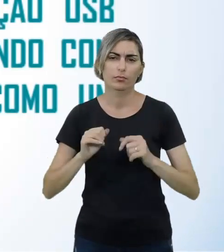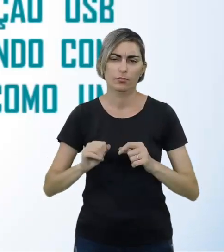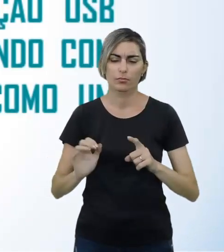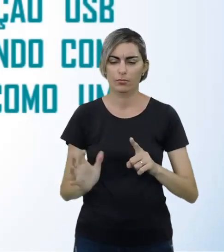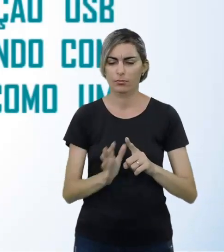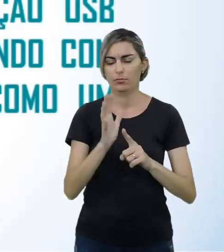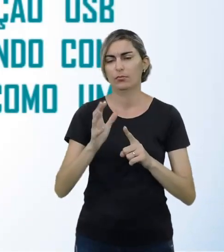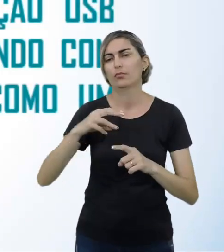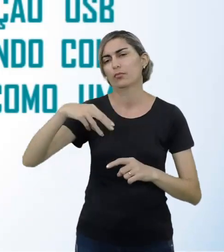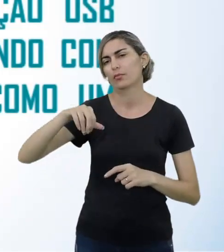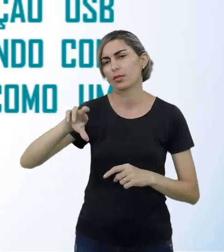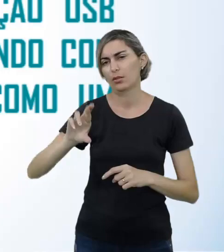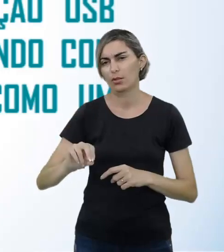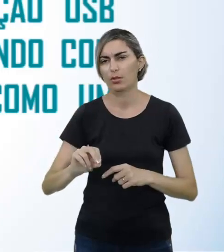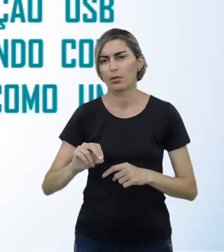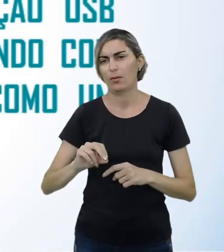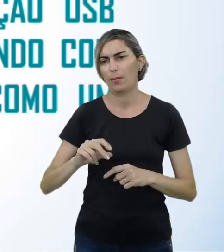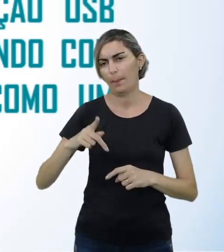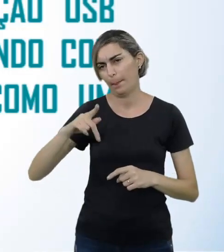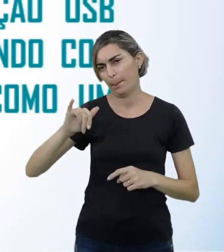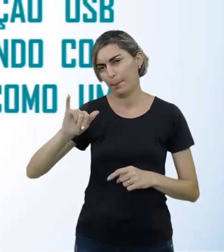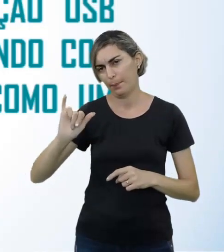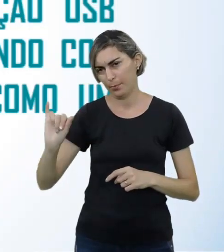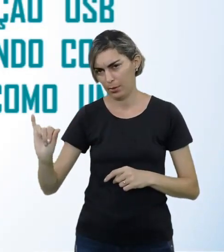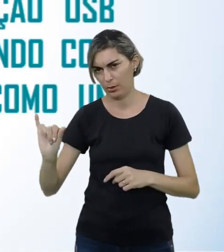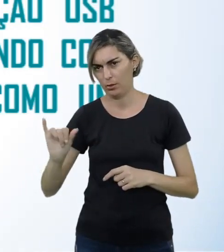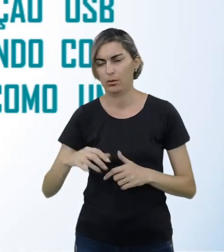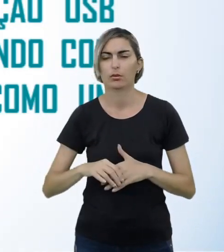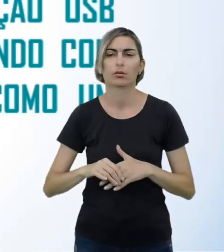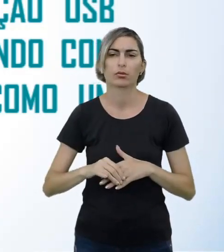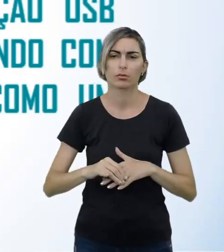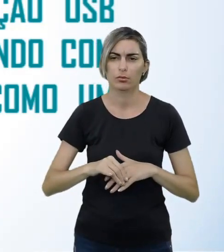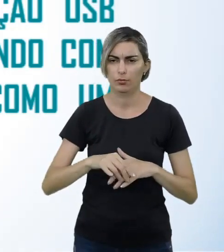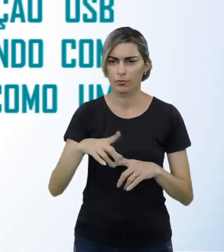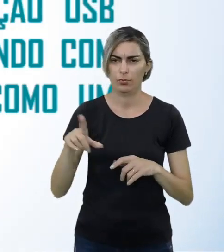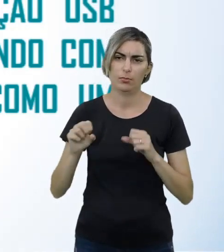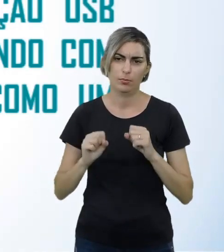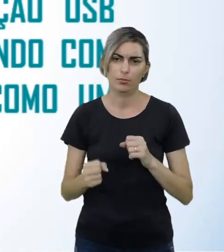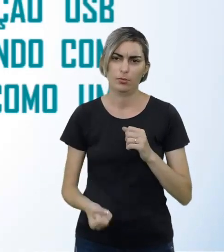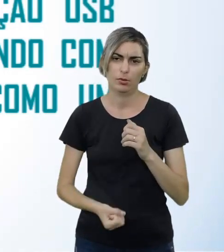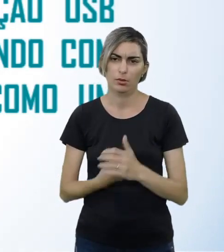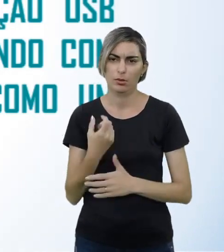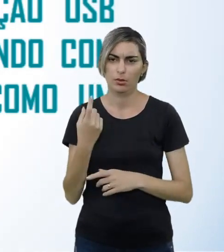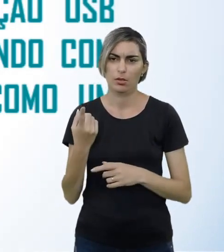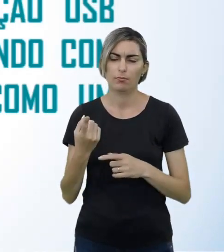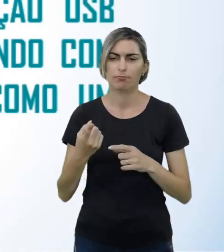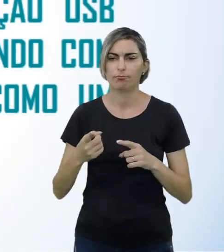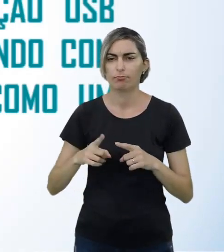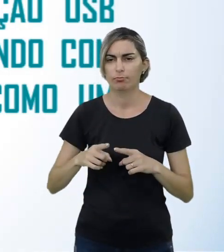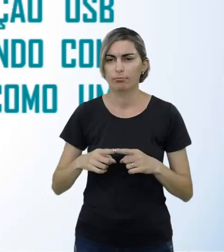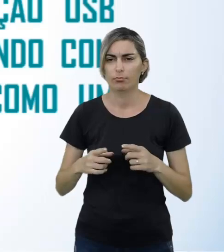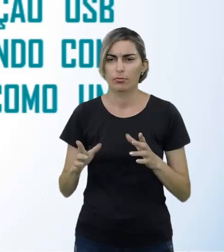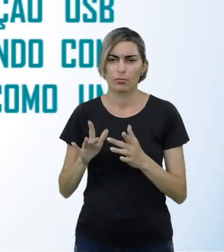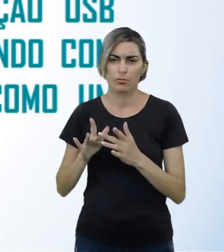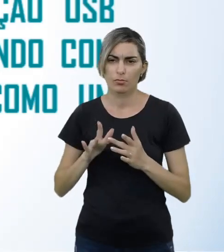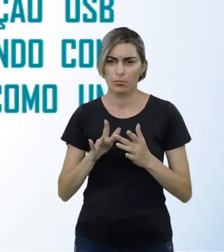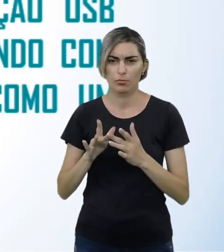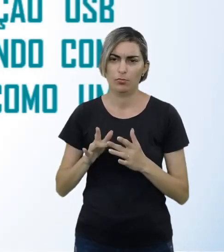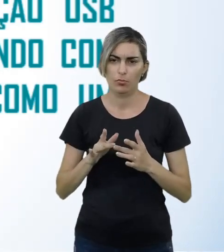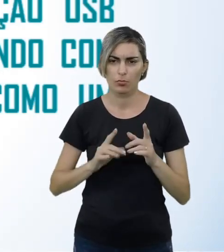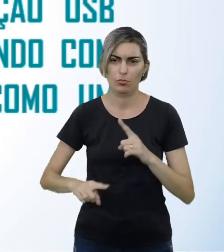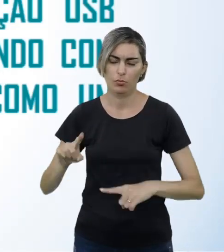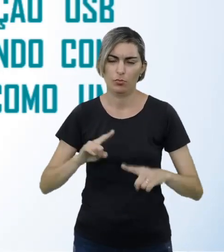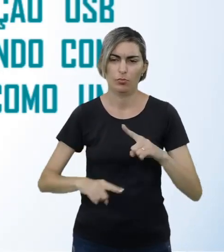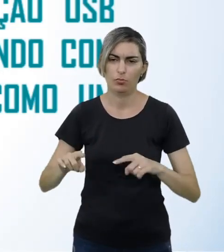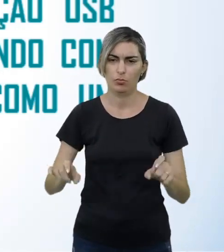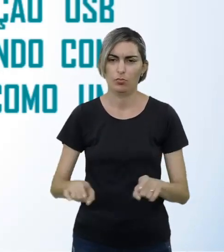conexão micro USB ou plug and play, tá? Com um micro USB. Então você pode criar algum dispositivo que ao ser conectado controle seu